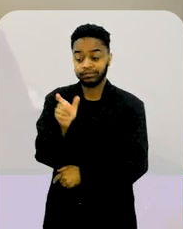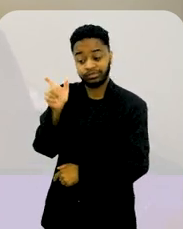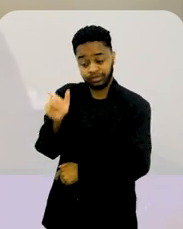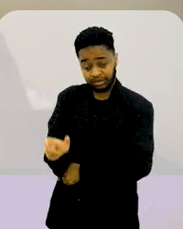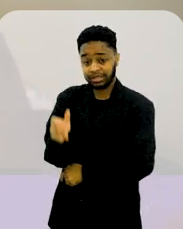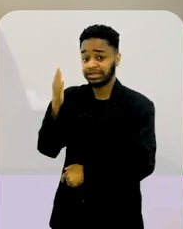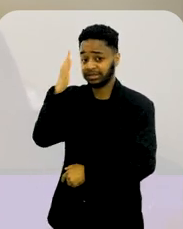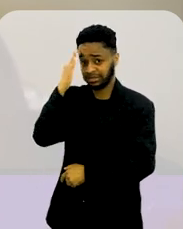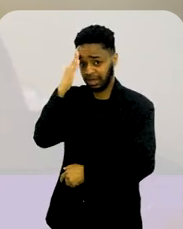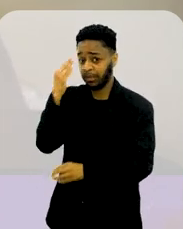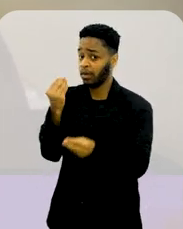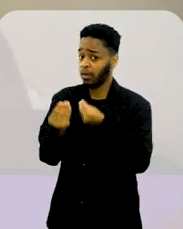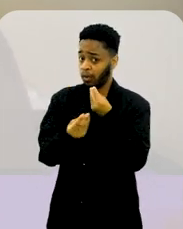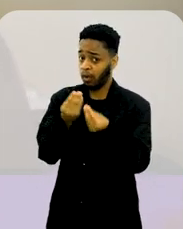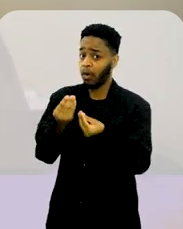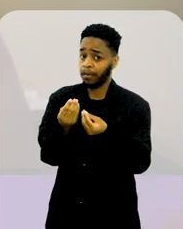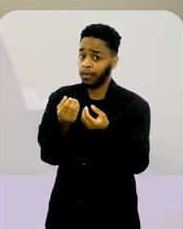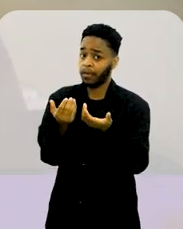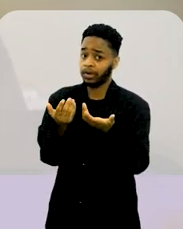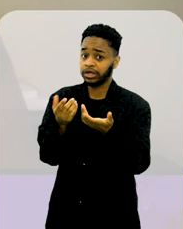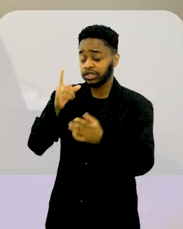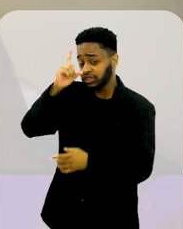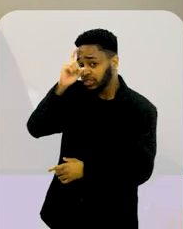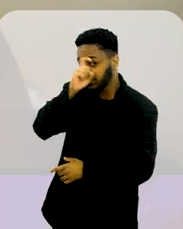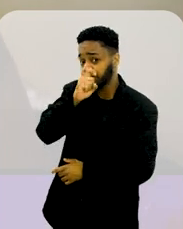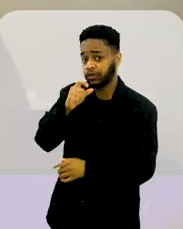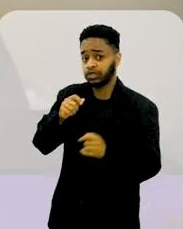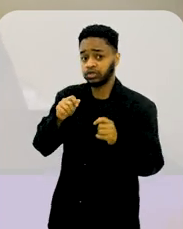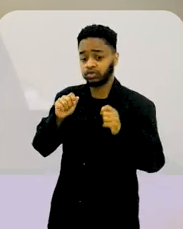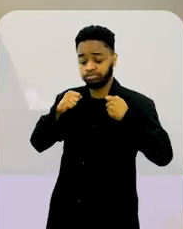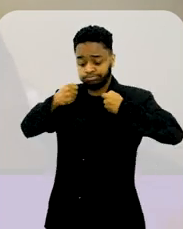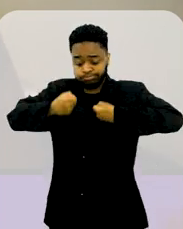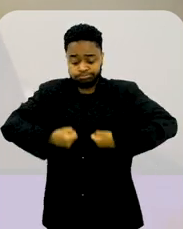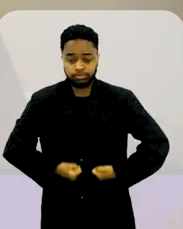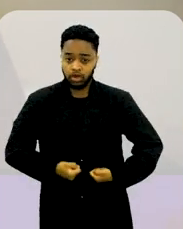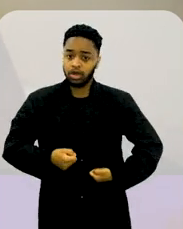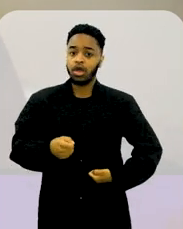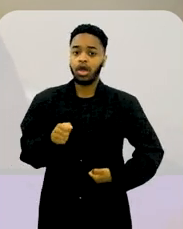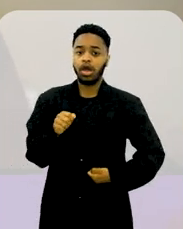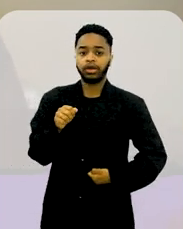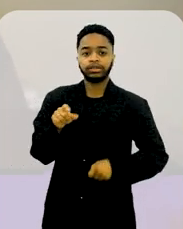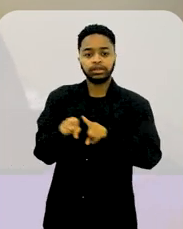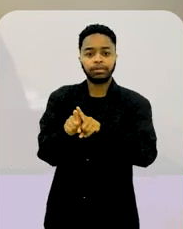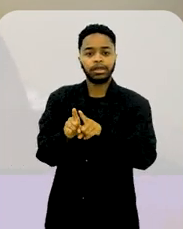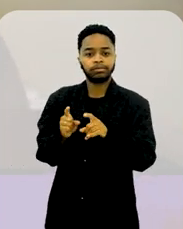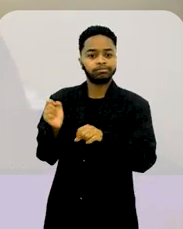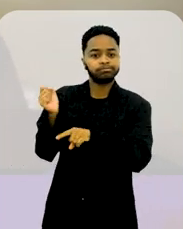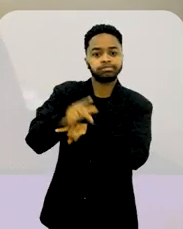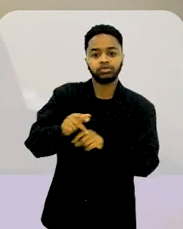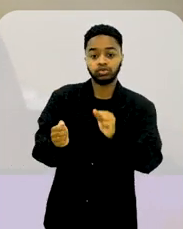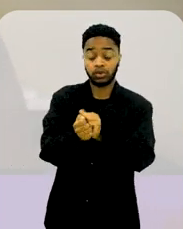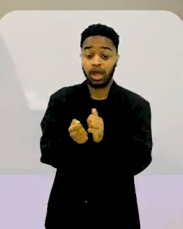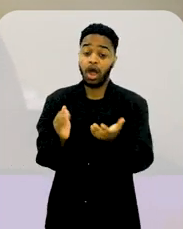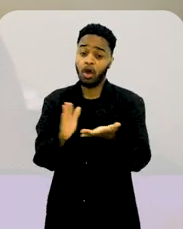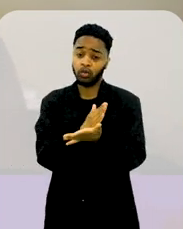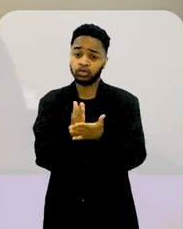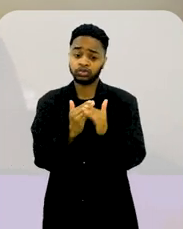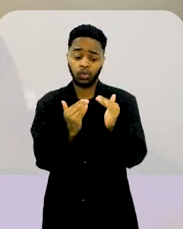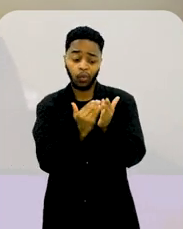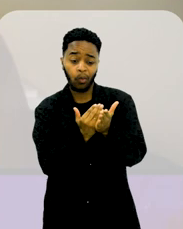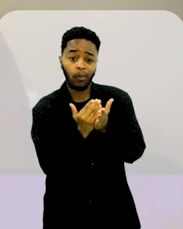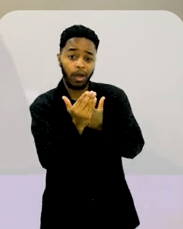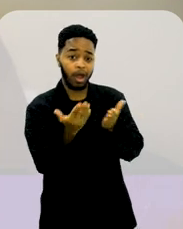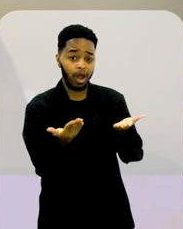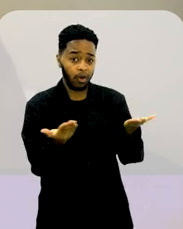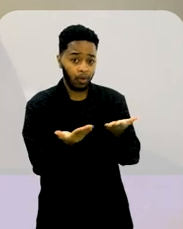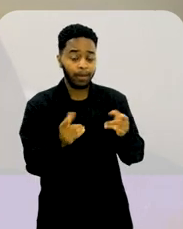sabendo e conhecendo o peso da camisa do Vasco da Gama são sempre jogadores até mesmo emergentes mas que quando